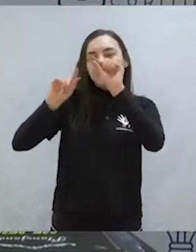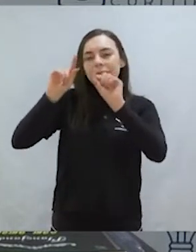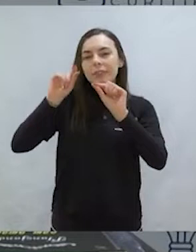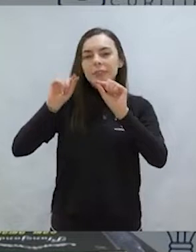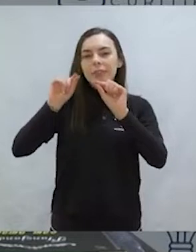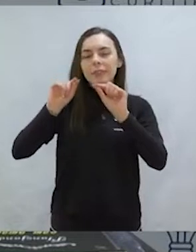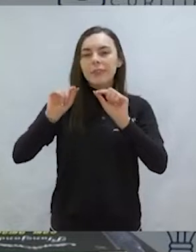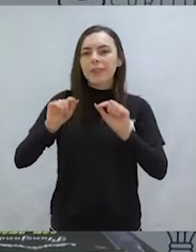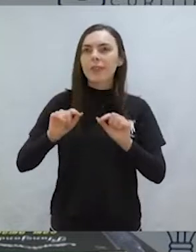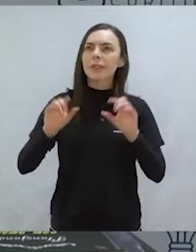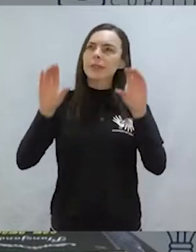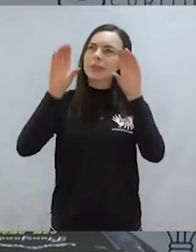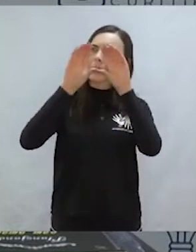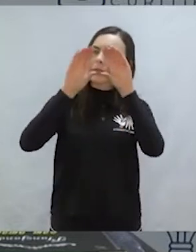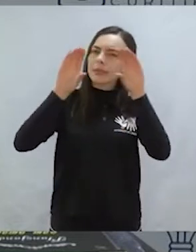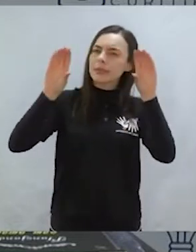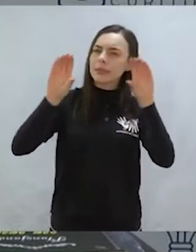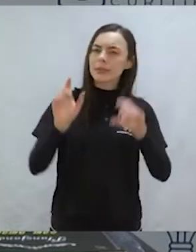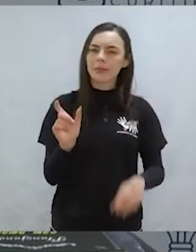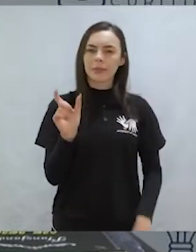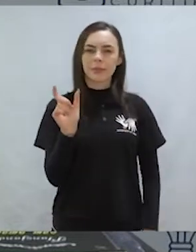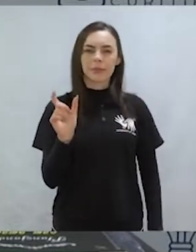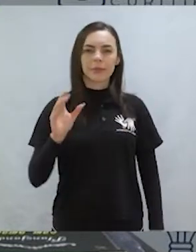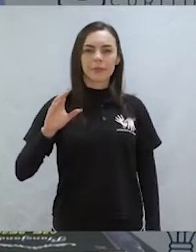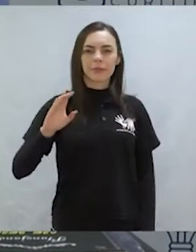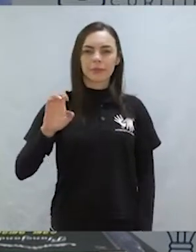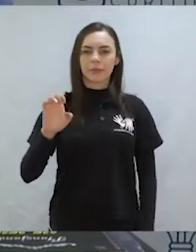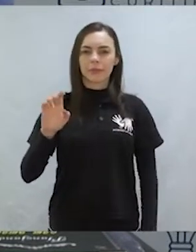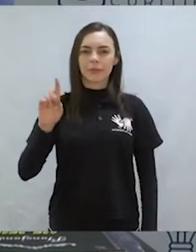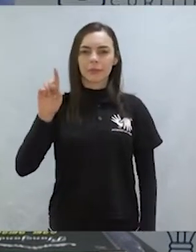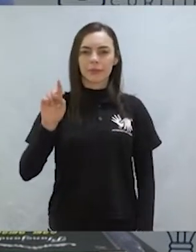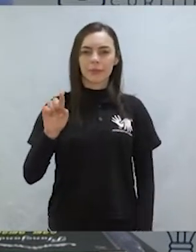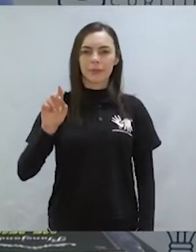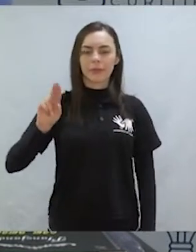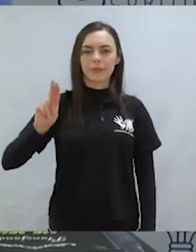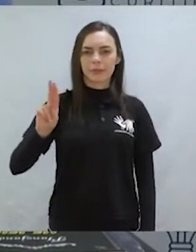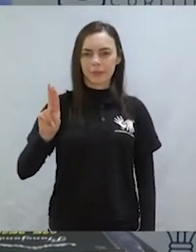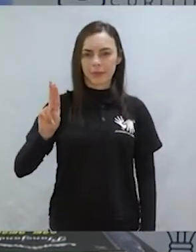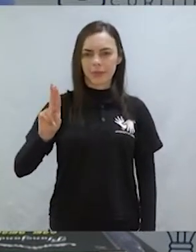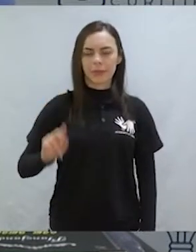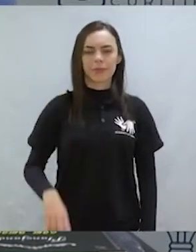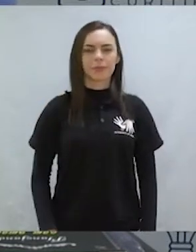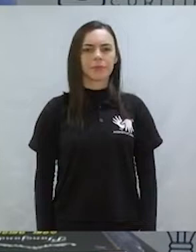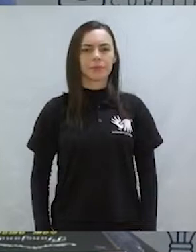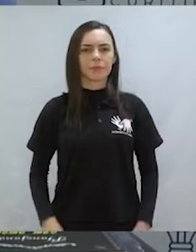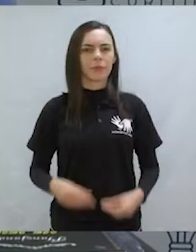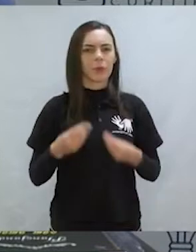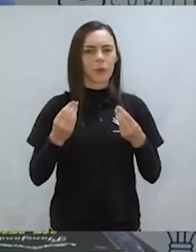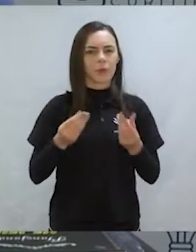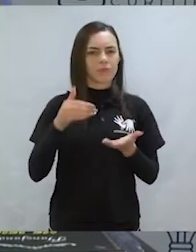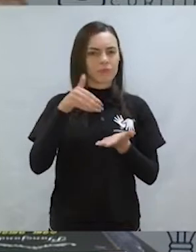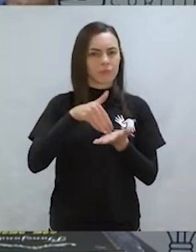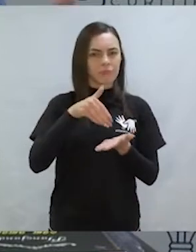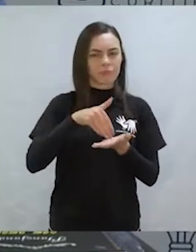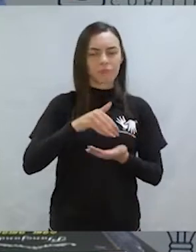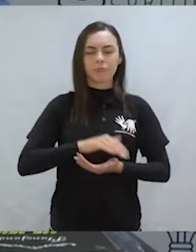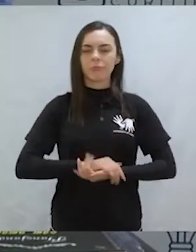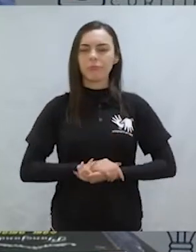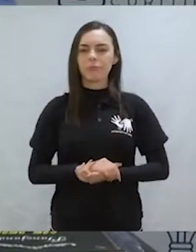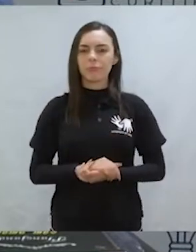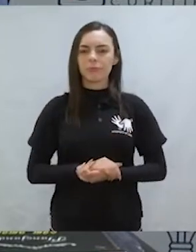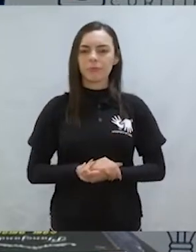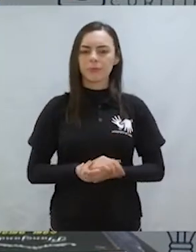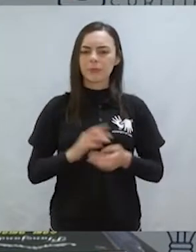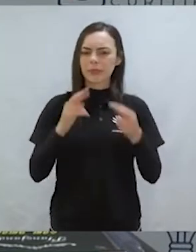nascem no céu. Céu, a palavrinha céu. Presta atenção, como termina?